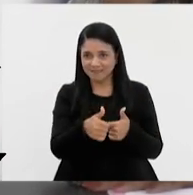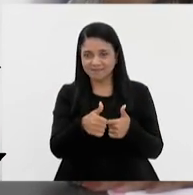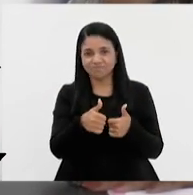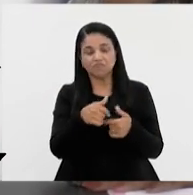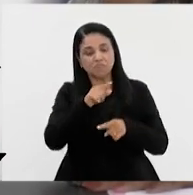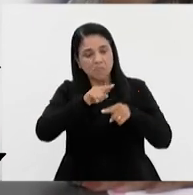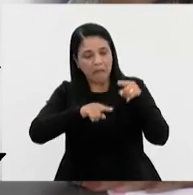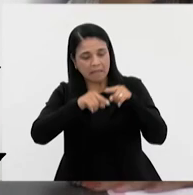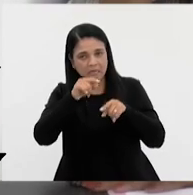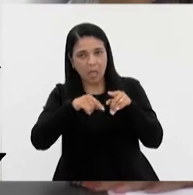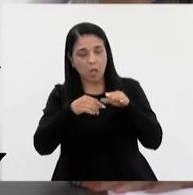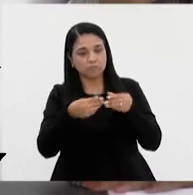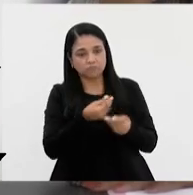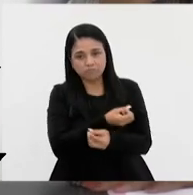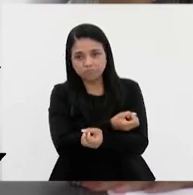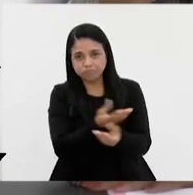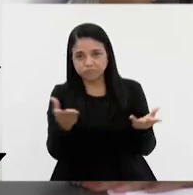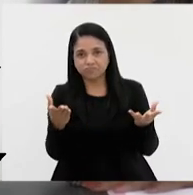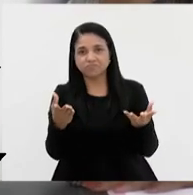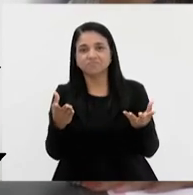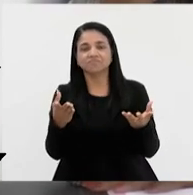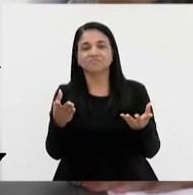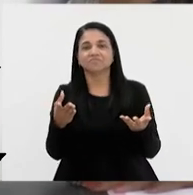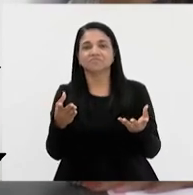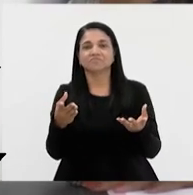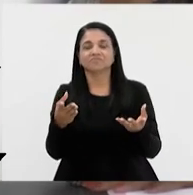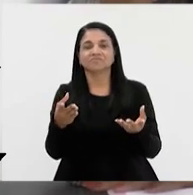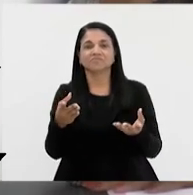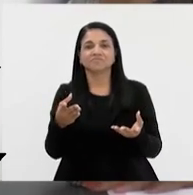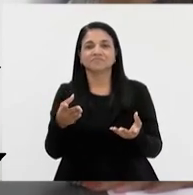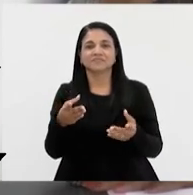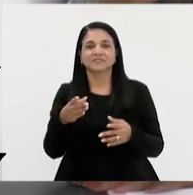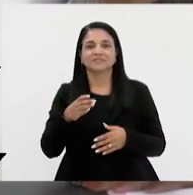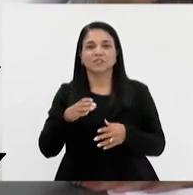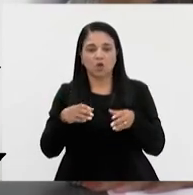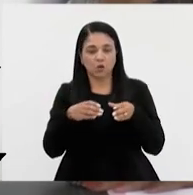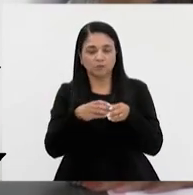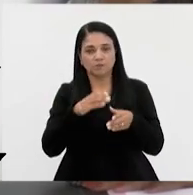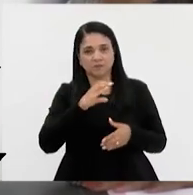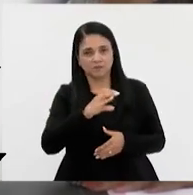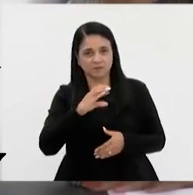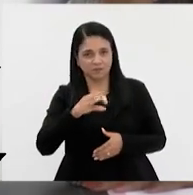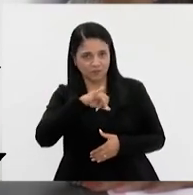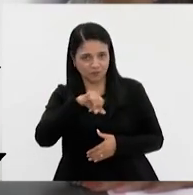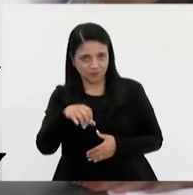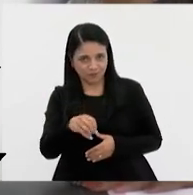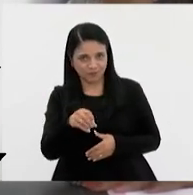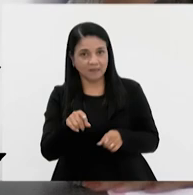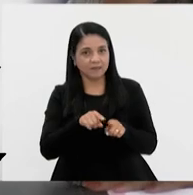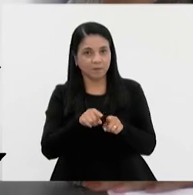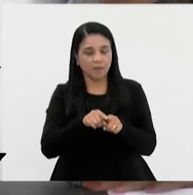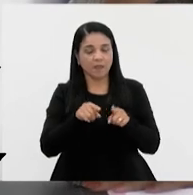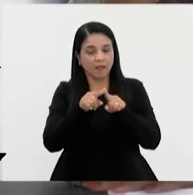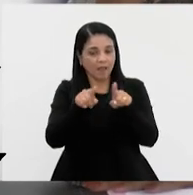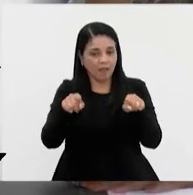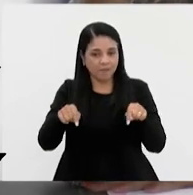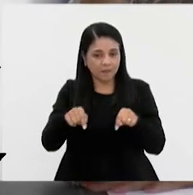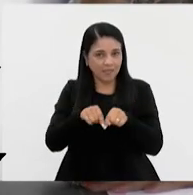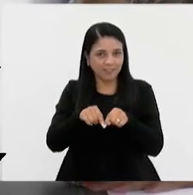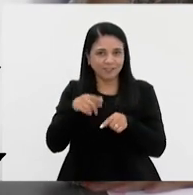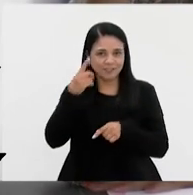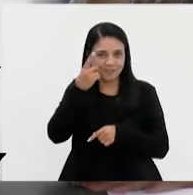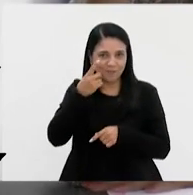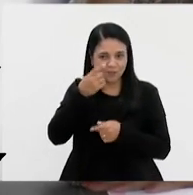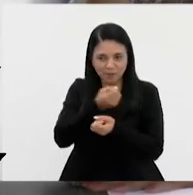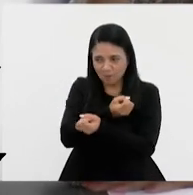neste material que vai ser disponibilizado para todos nós aqui da Comissão de Constituição e Justiça e também para todos os gabinetes. Ah, isso que eu ia falar. Que todos